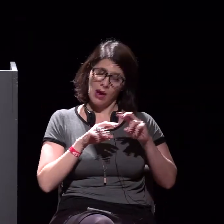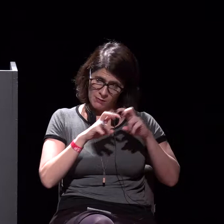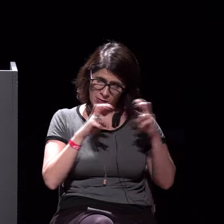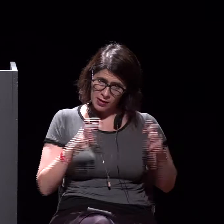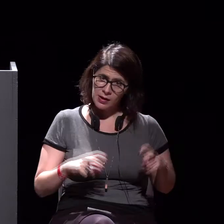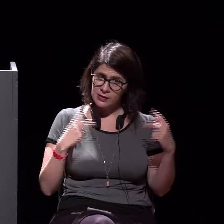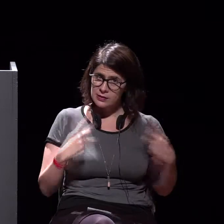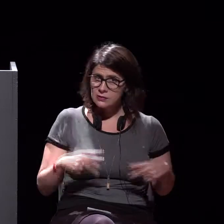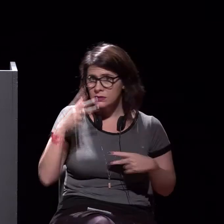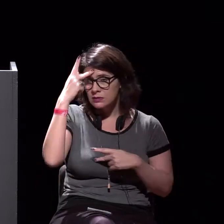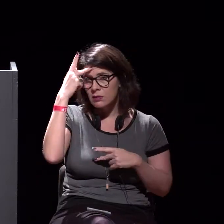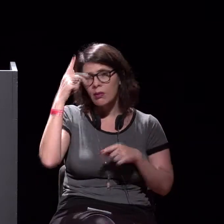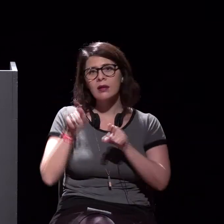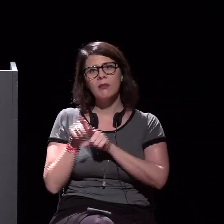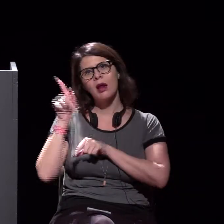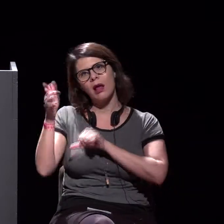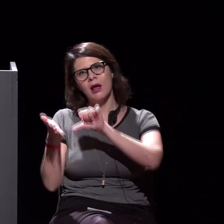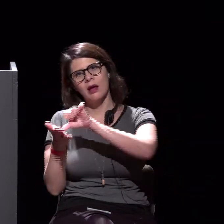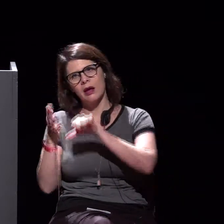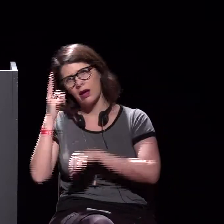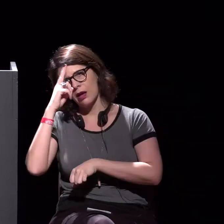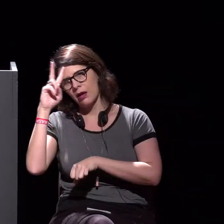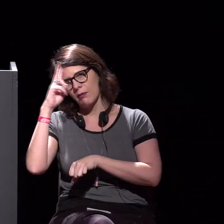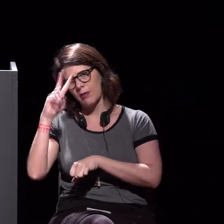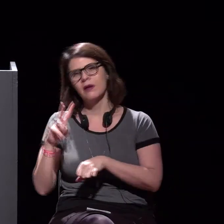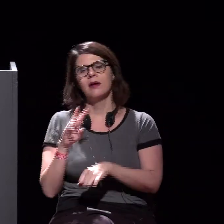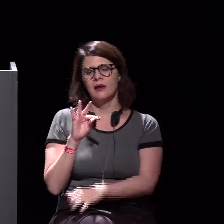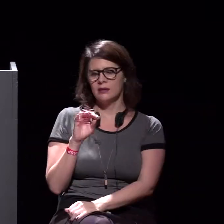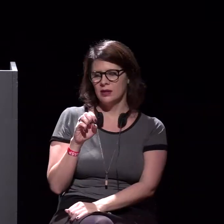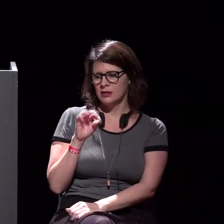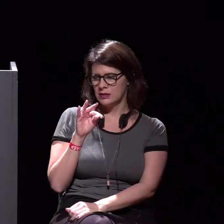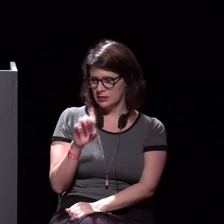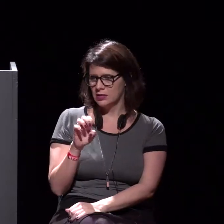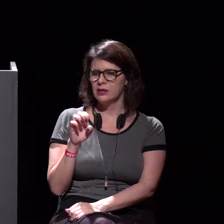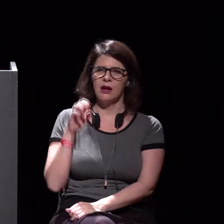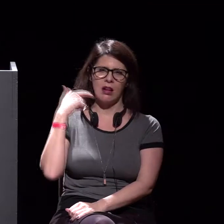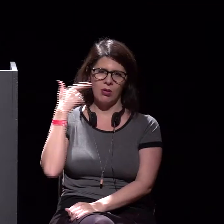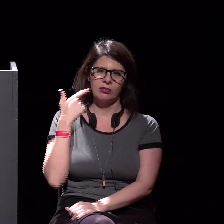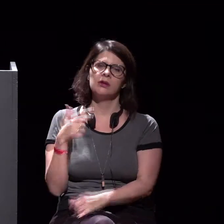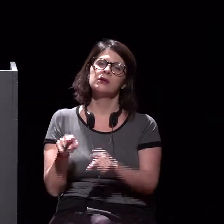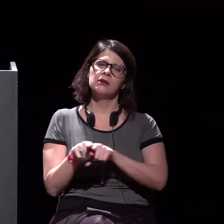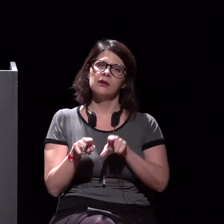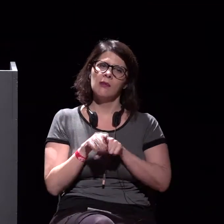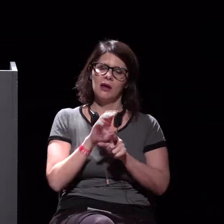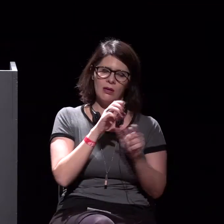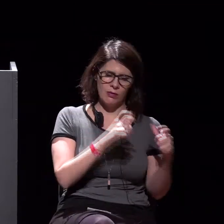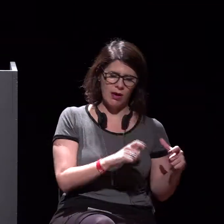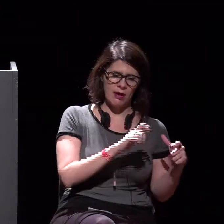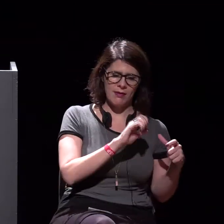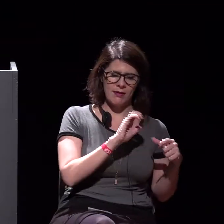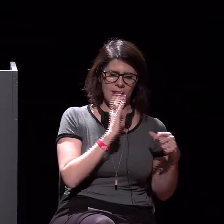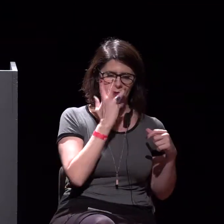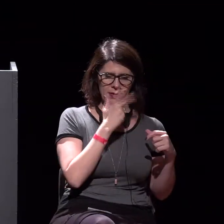na Cidade do México, no Bronx Museum, na Tate Modern, no Museu de Belas Artes de Caracas e